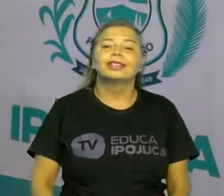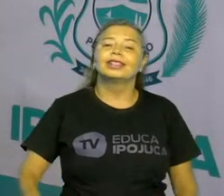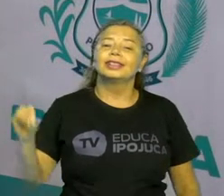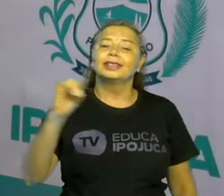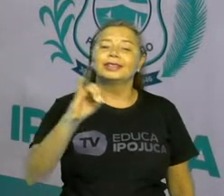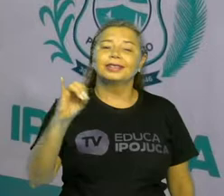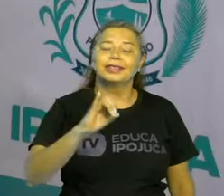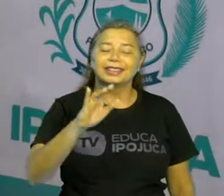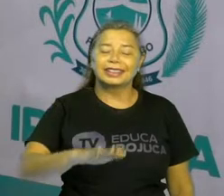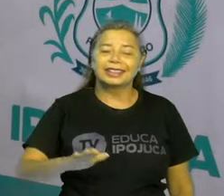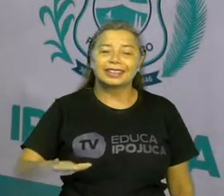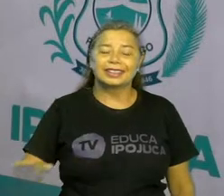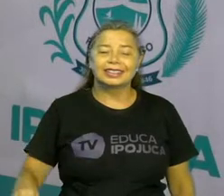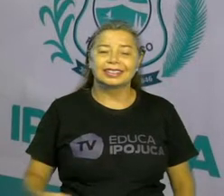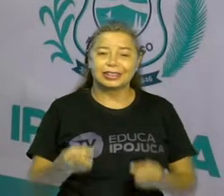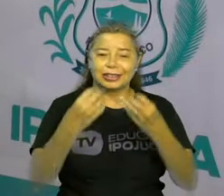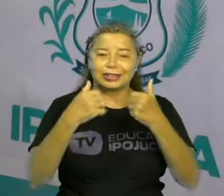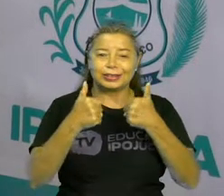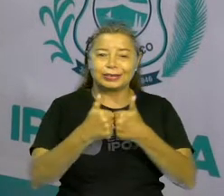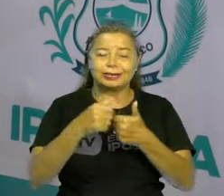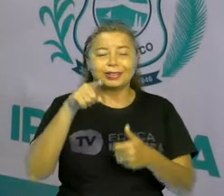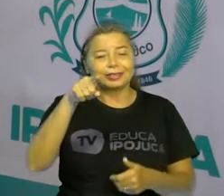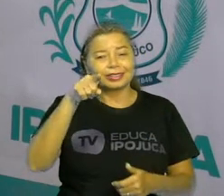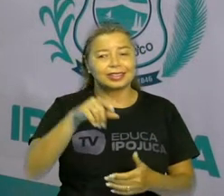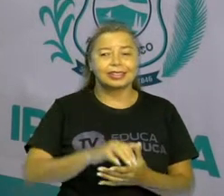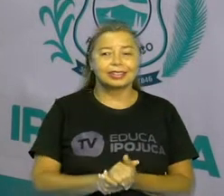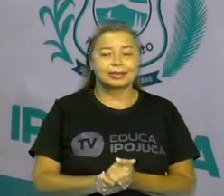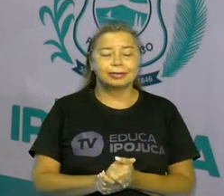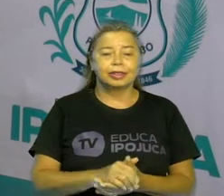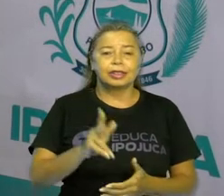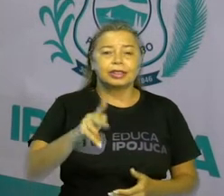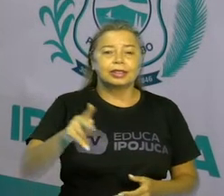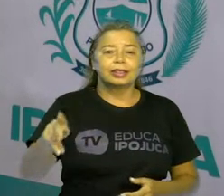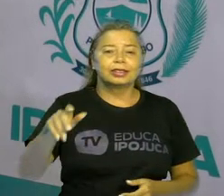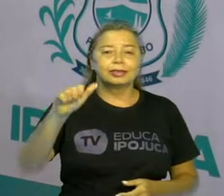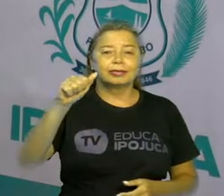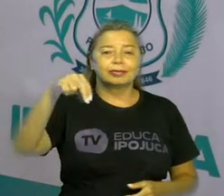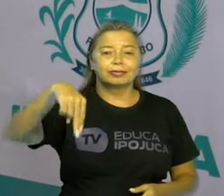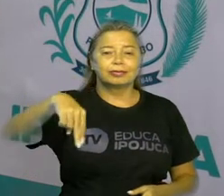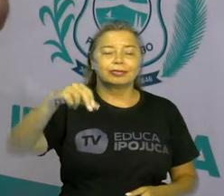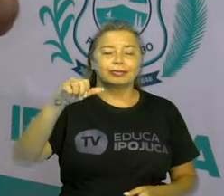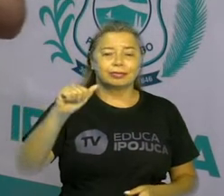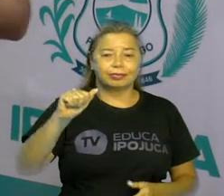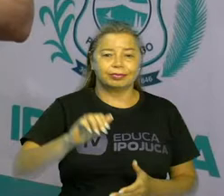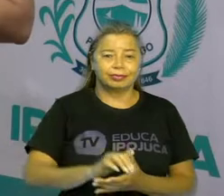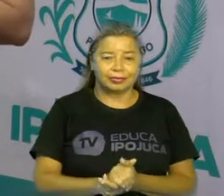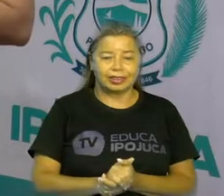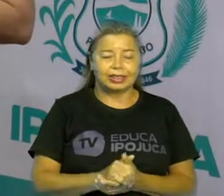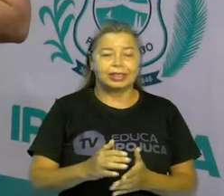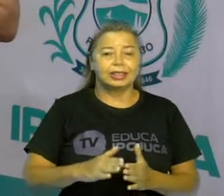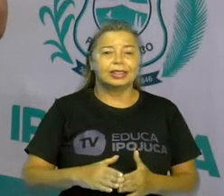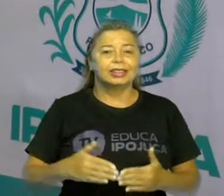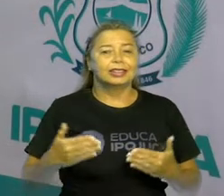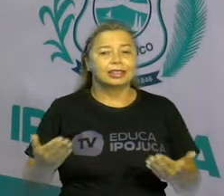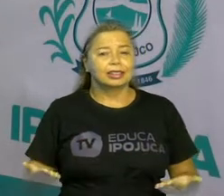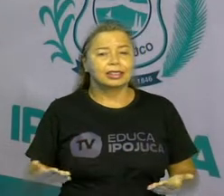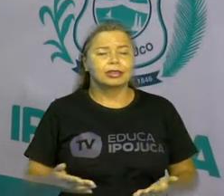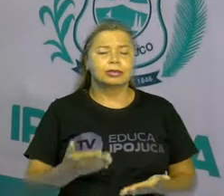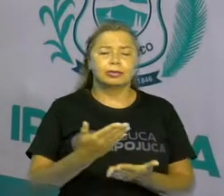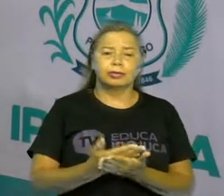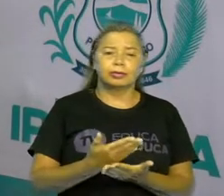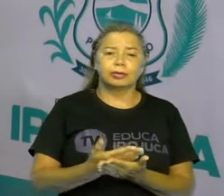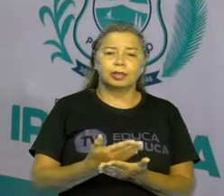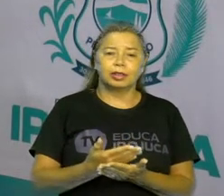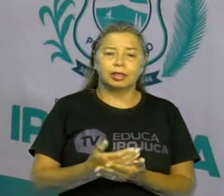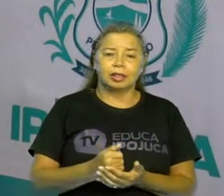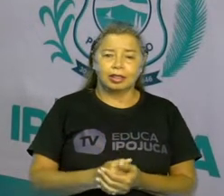Olá, crianças! Tudo bem com vocês? Meu nome é Ana e estou aqui mais uma vez para mais uma aula para